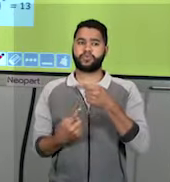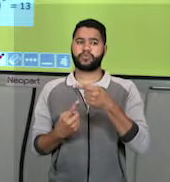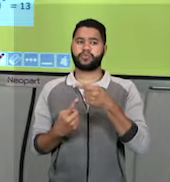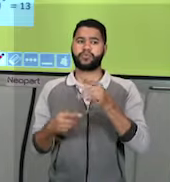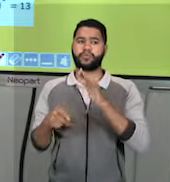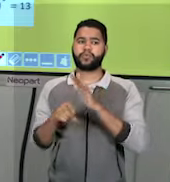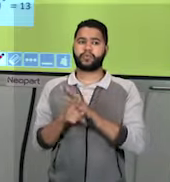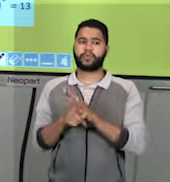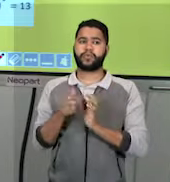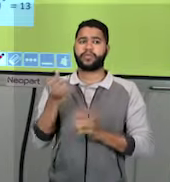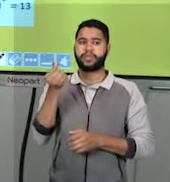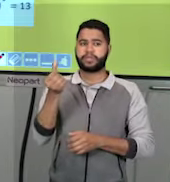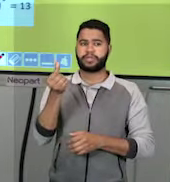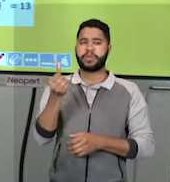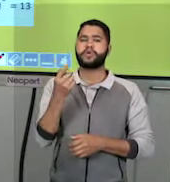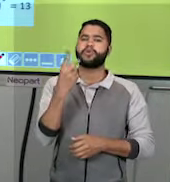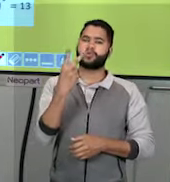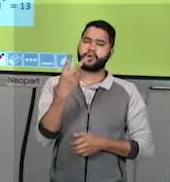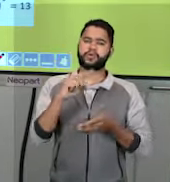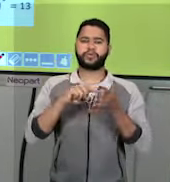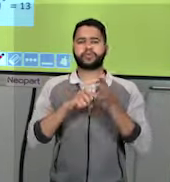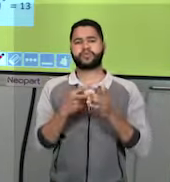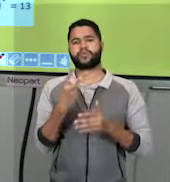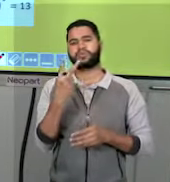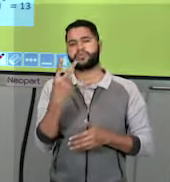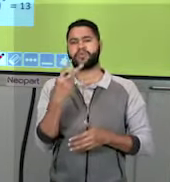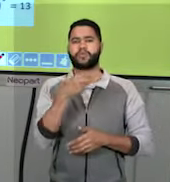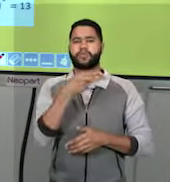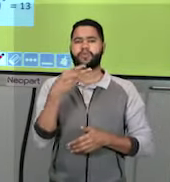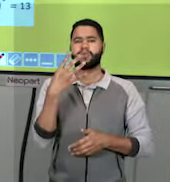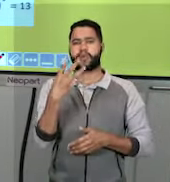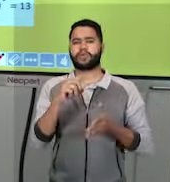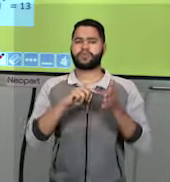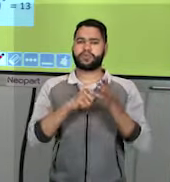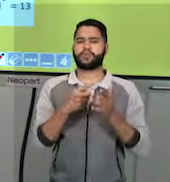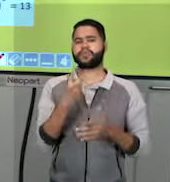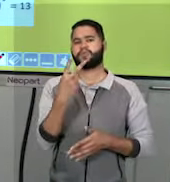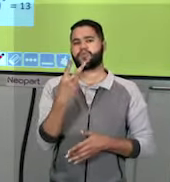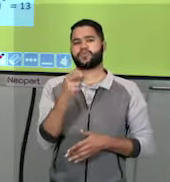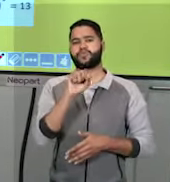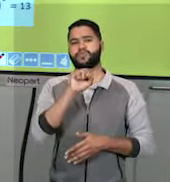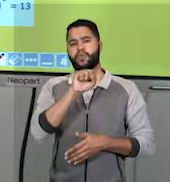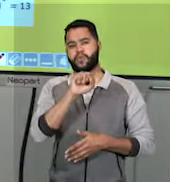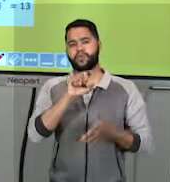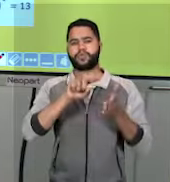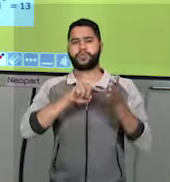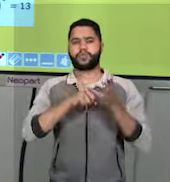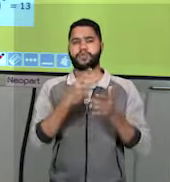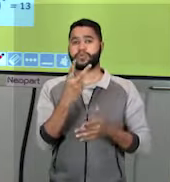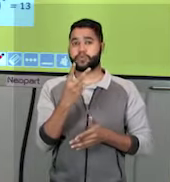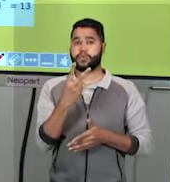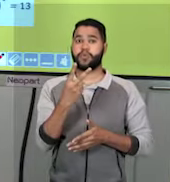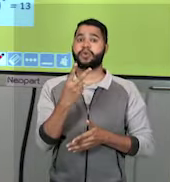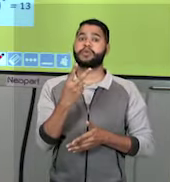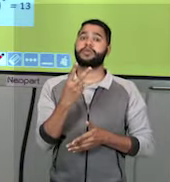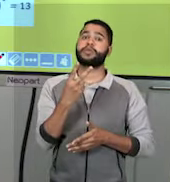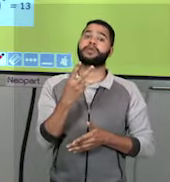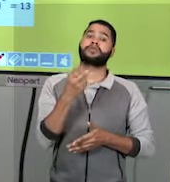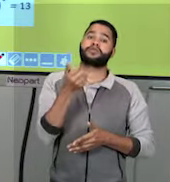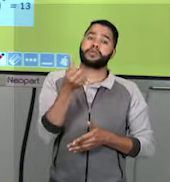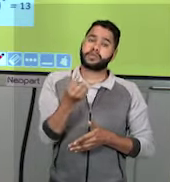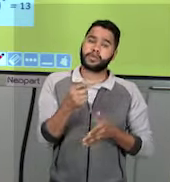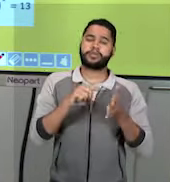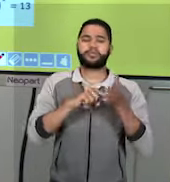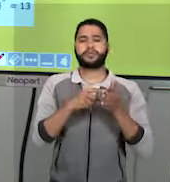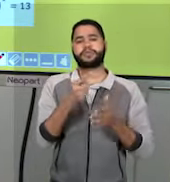6. Aí eu faço 2 vezes 2, 4, vezes 2, 8, vezes 2, 16, 32, 64. Então vai dar